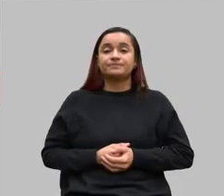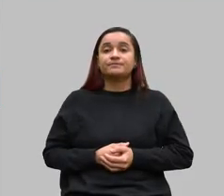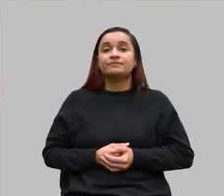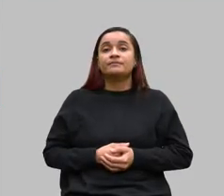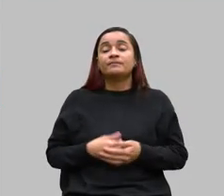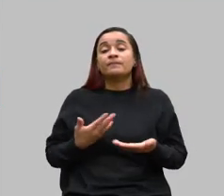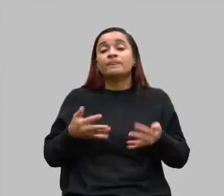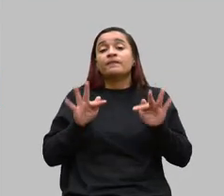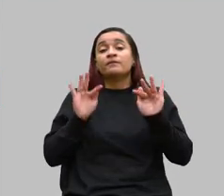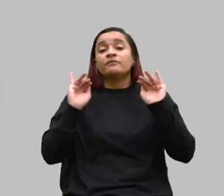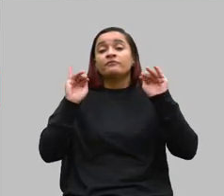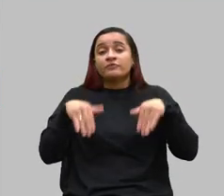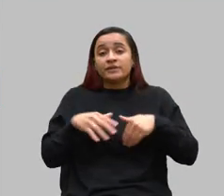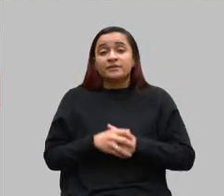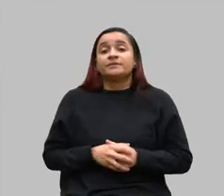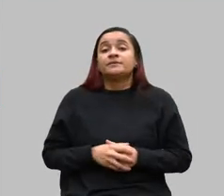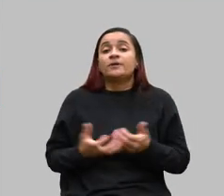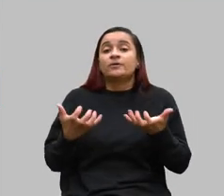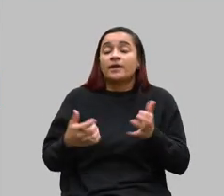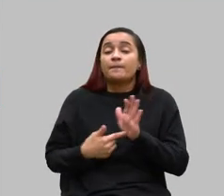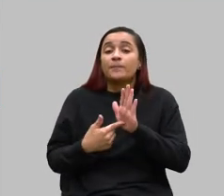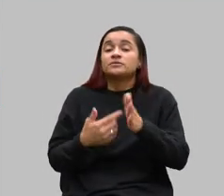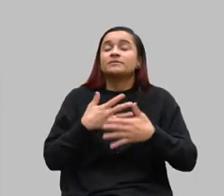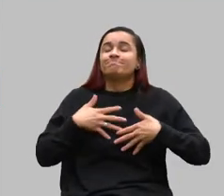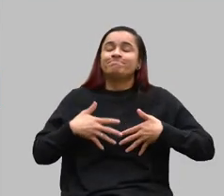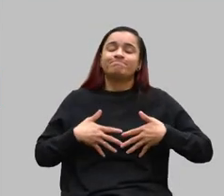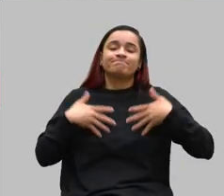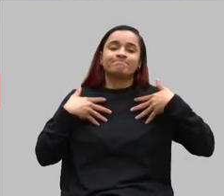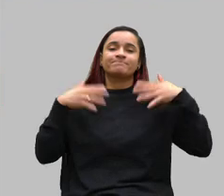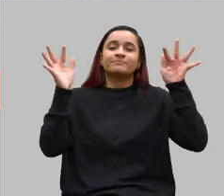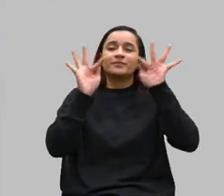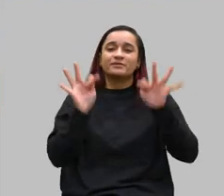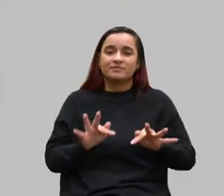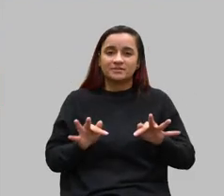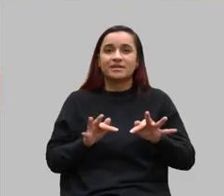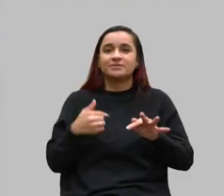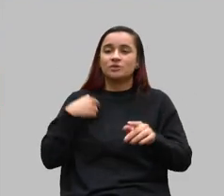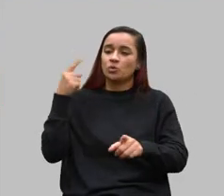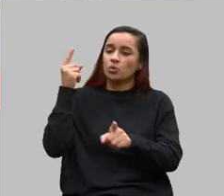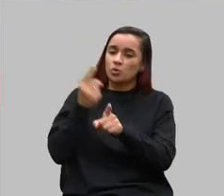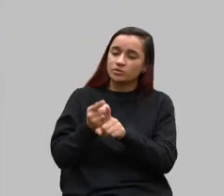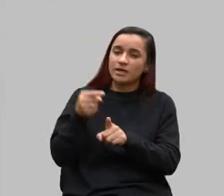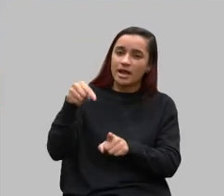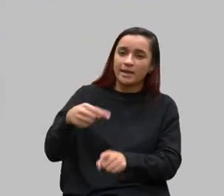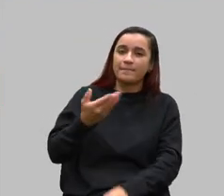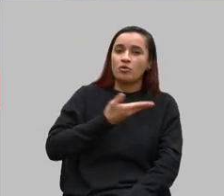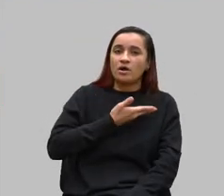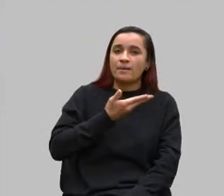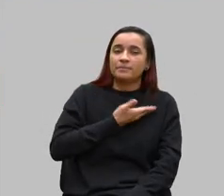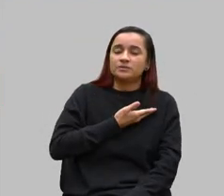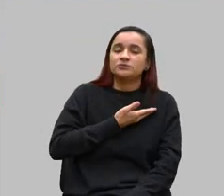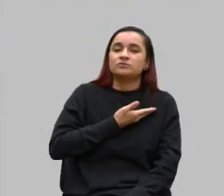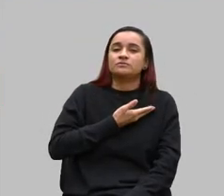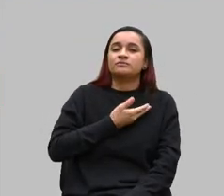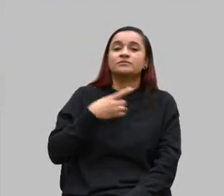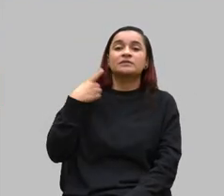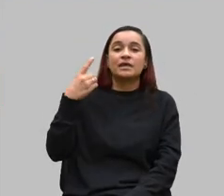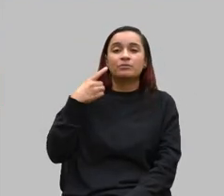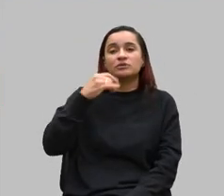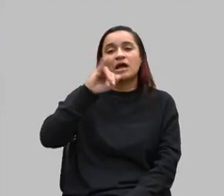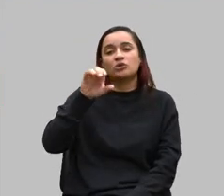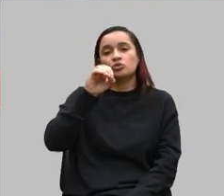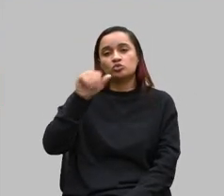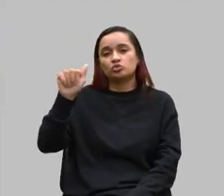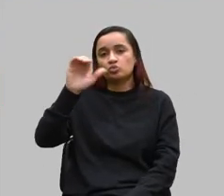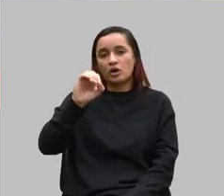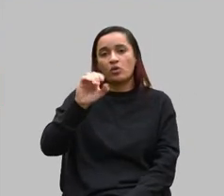manifestar mais uma vez a alegria a felicidade encontrar aqui com o meu colega meu amigo deputado João Leite que tá fazendo